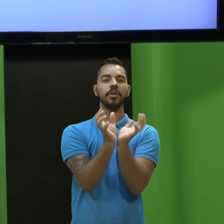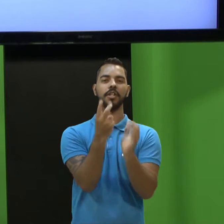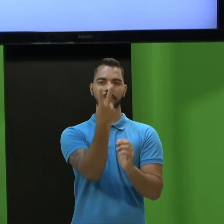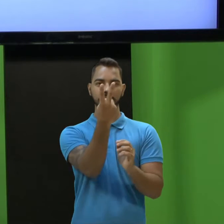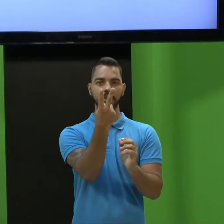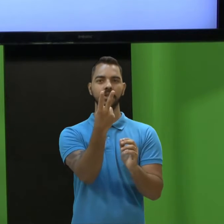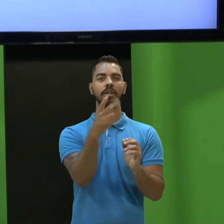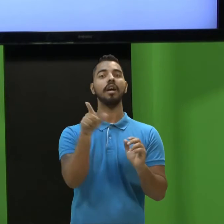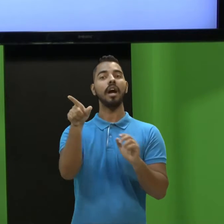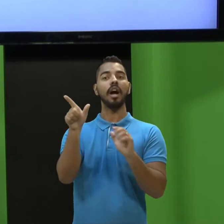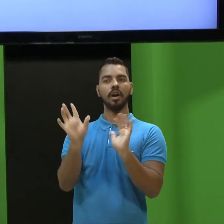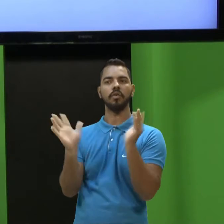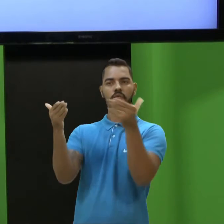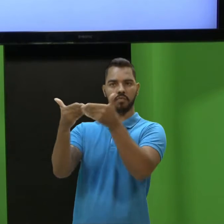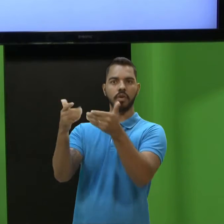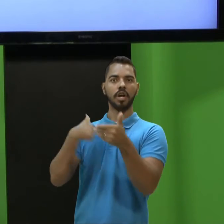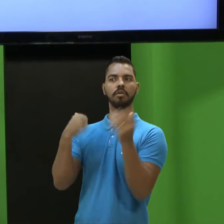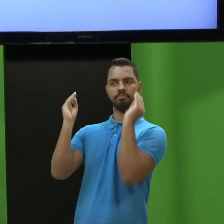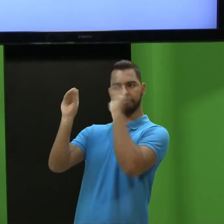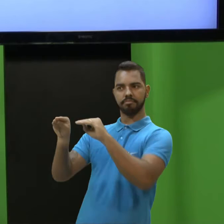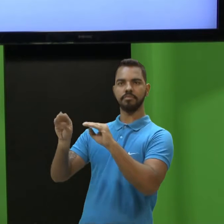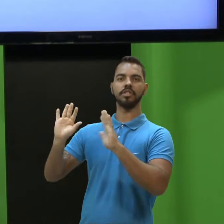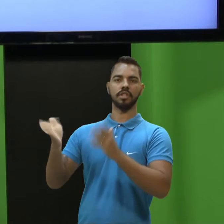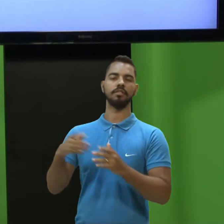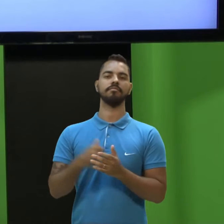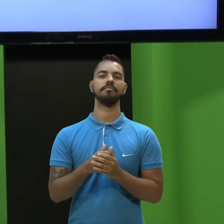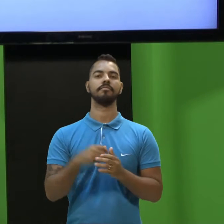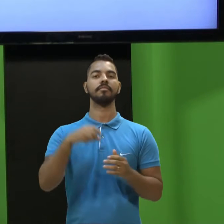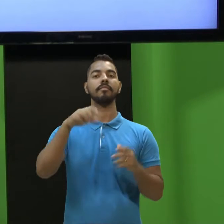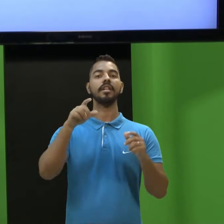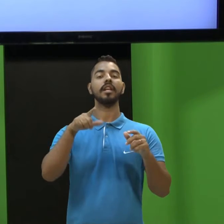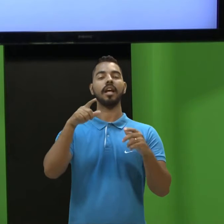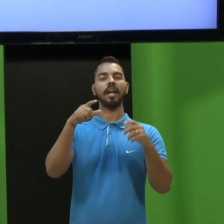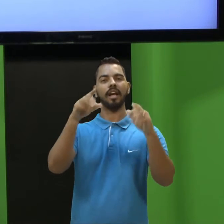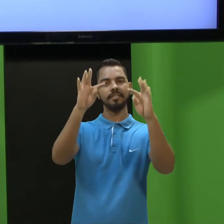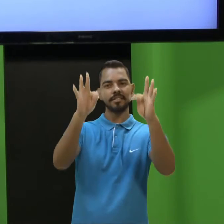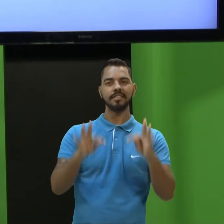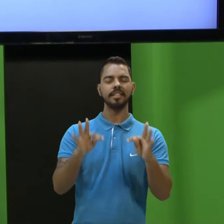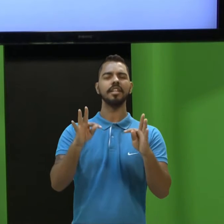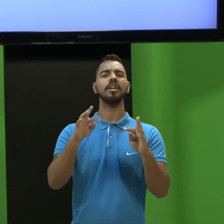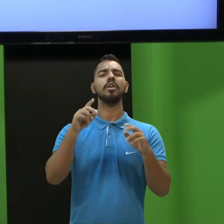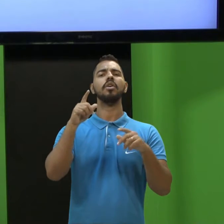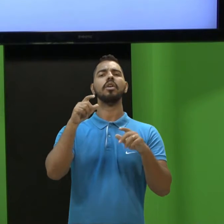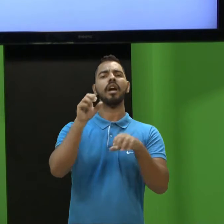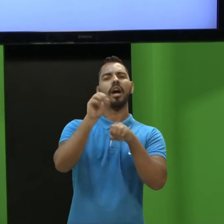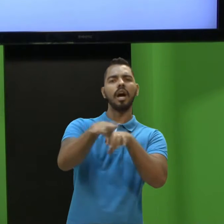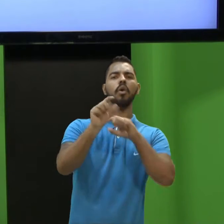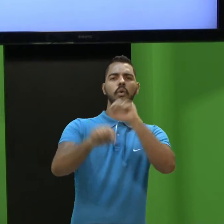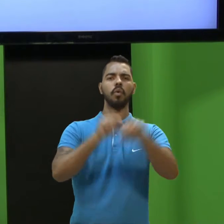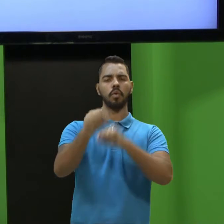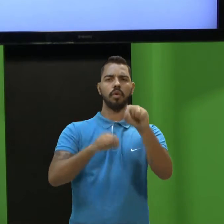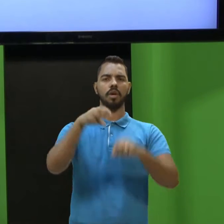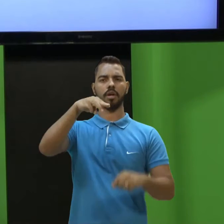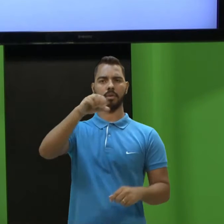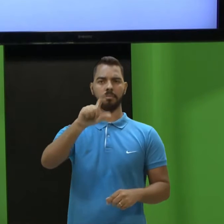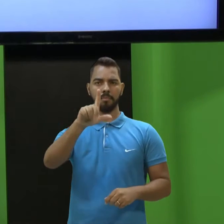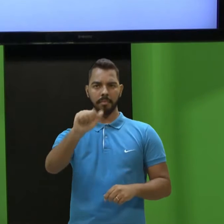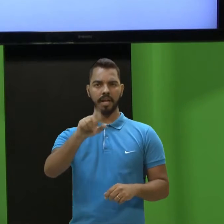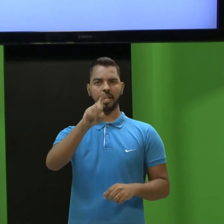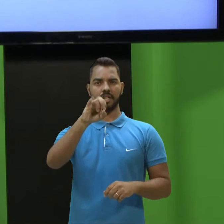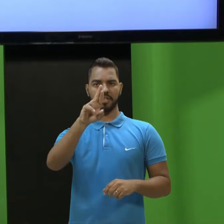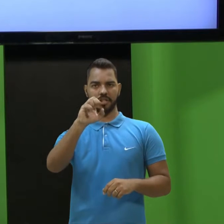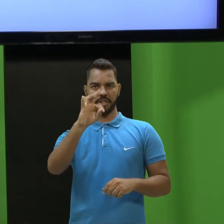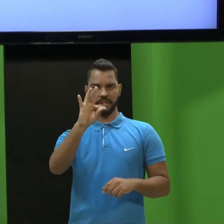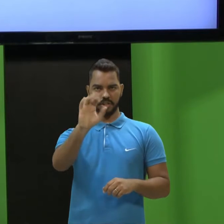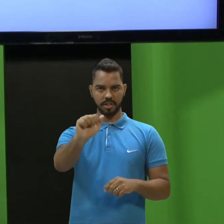aprendizagem. Vamos trabalhar mala direta, release, atestado e declaração, convite, convocação e